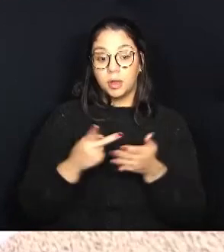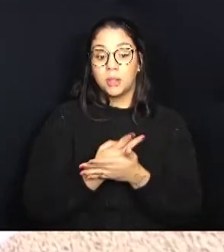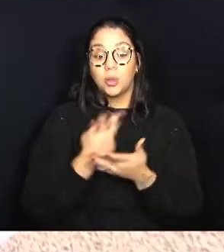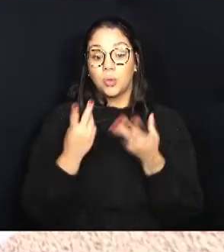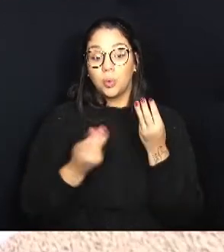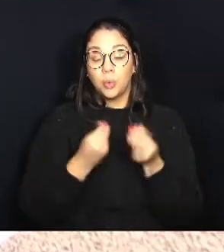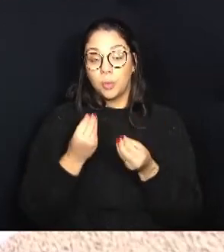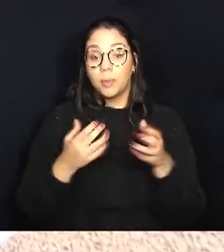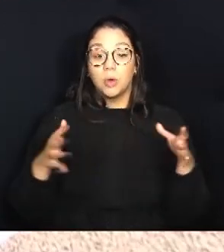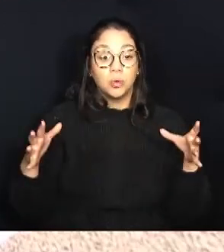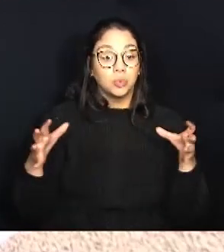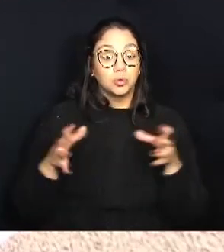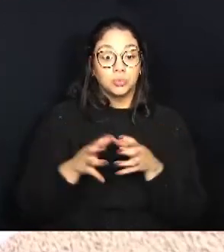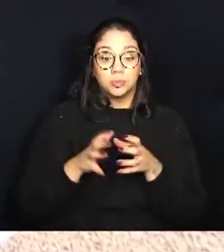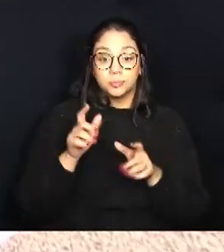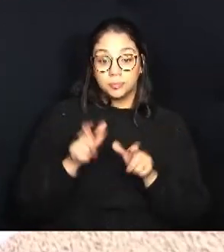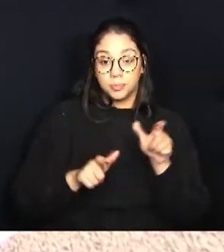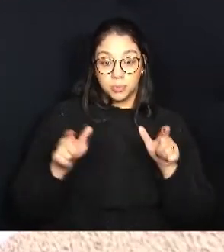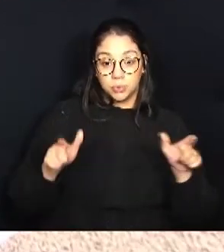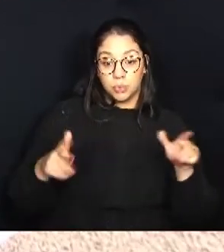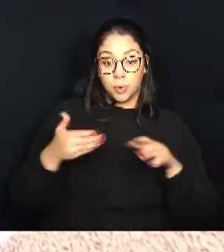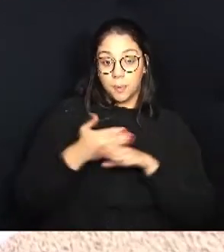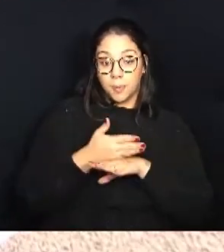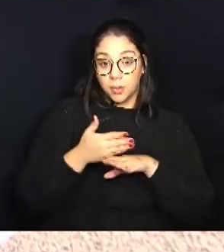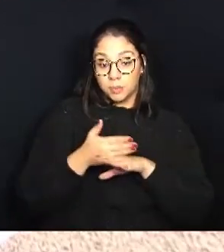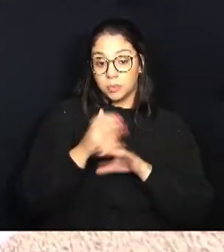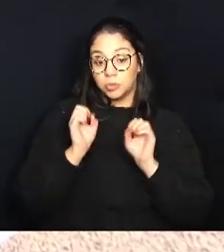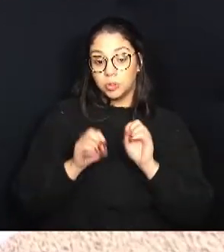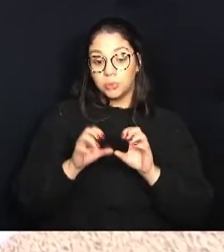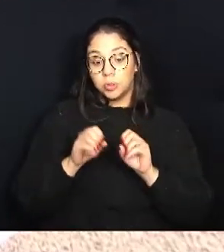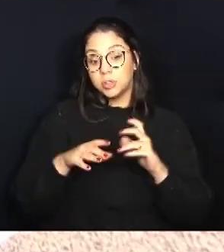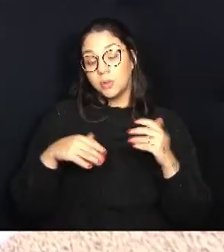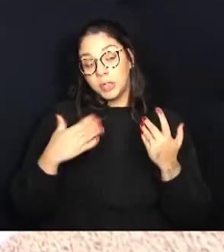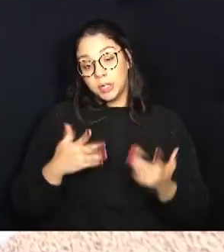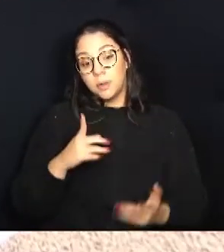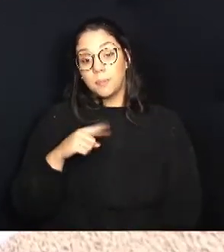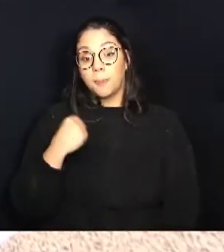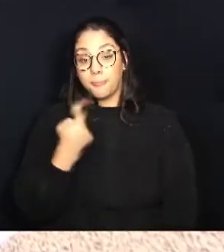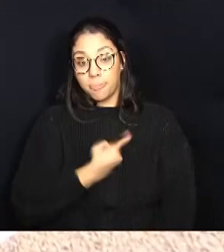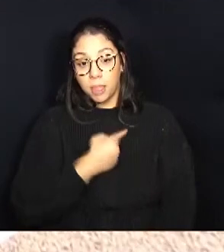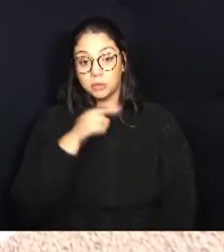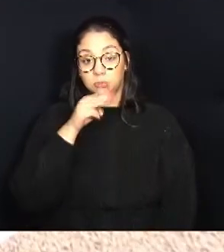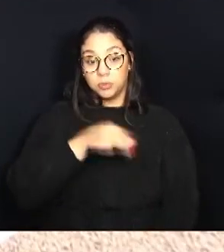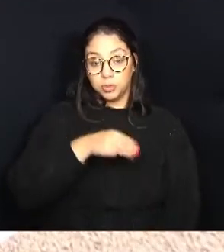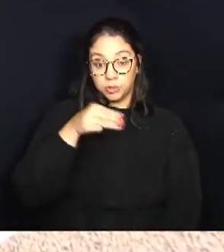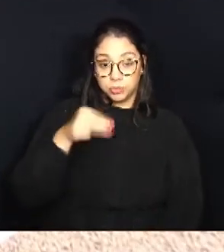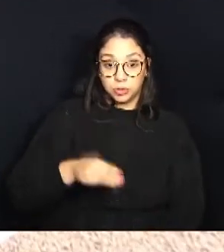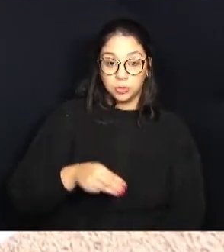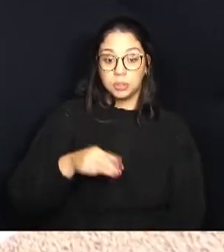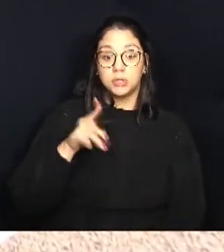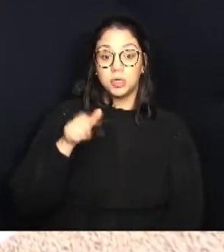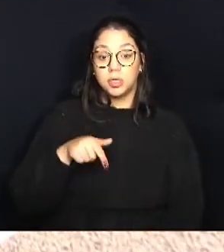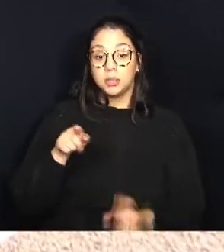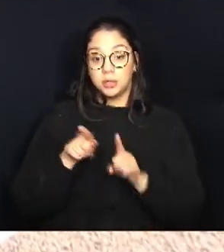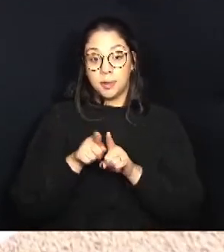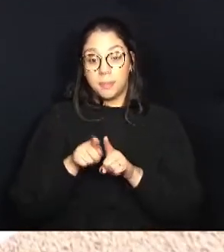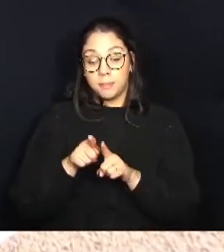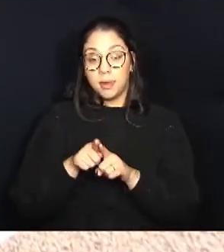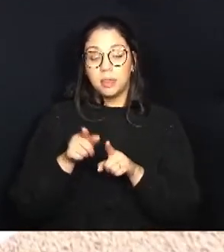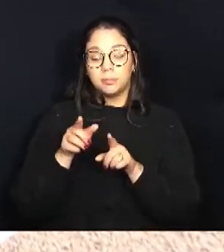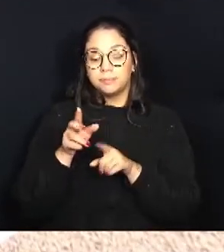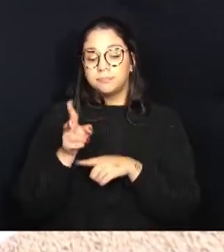envolvendo todos os membros dentro da educação, ou seja, nós monitores, agentes de educação infantil,